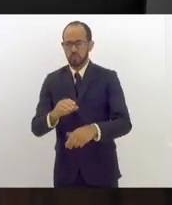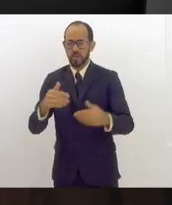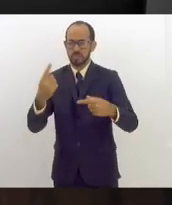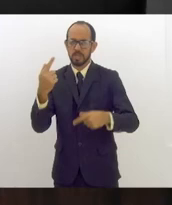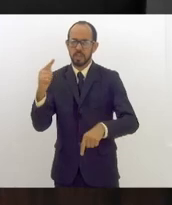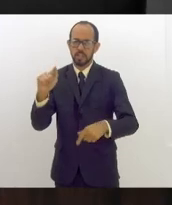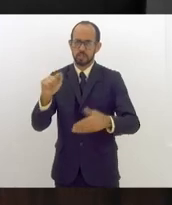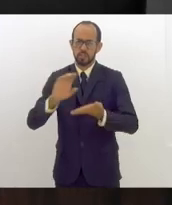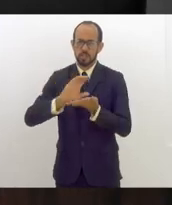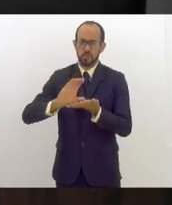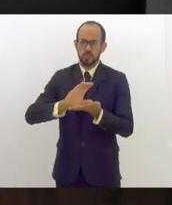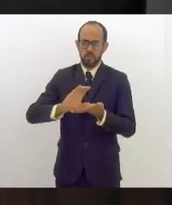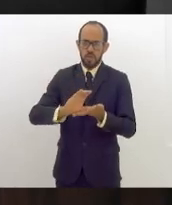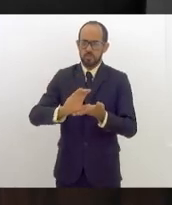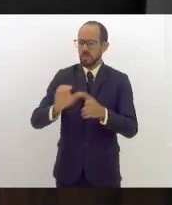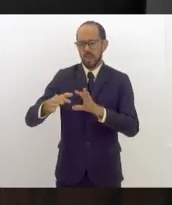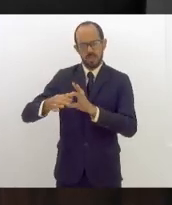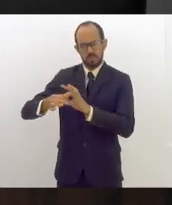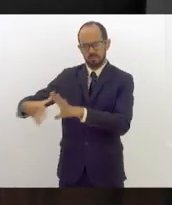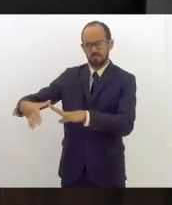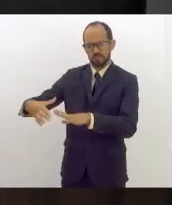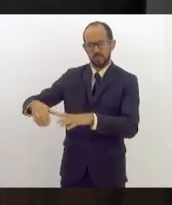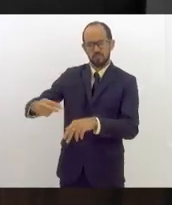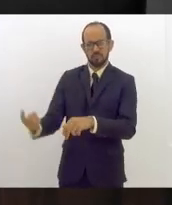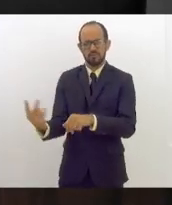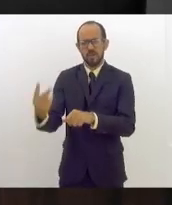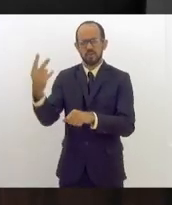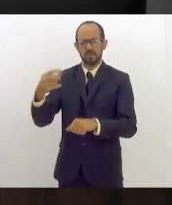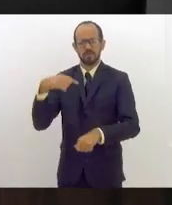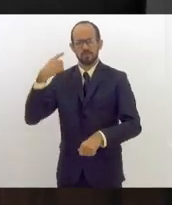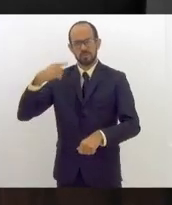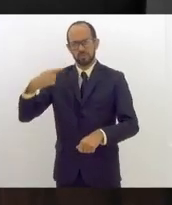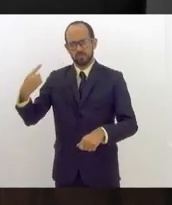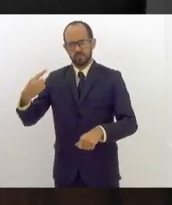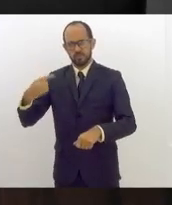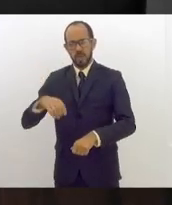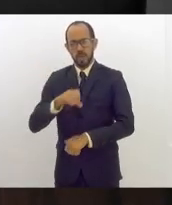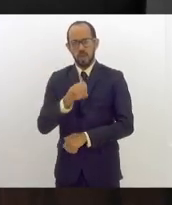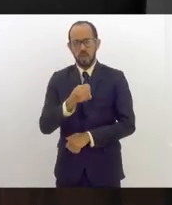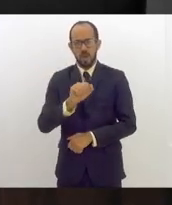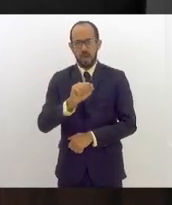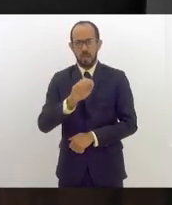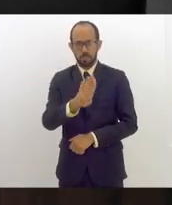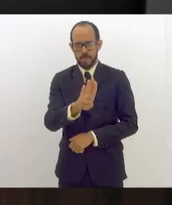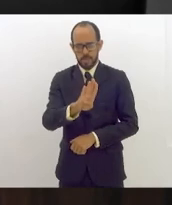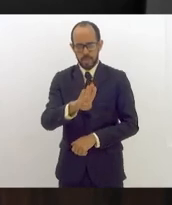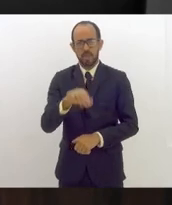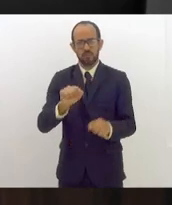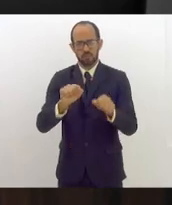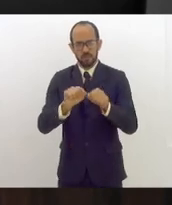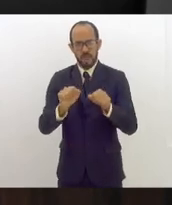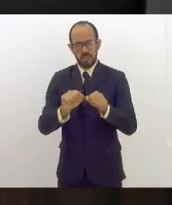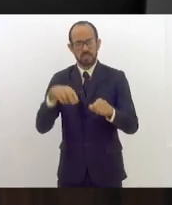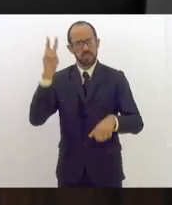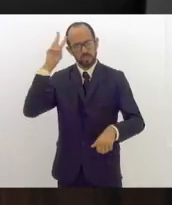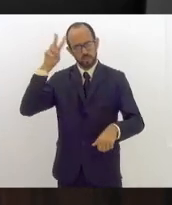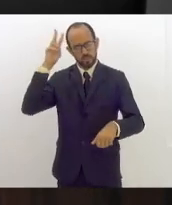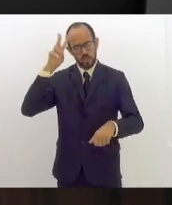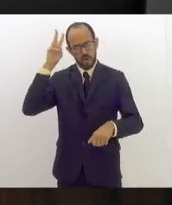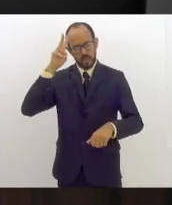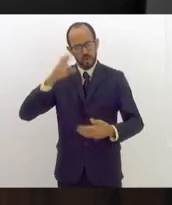pela independência e valorização da advocacia a Ordem dos Advogados do Brasil fez e faz história sendo